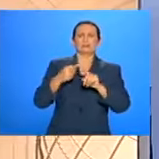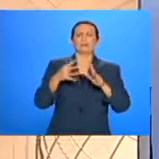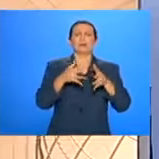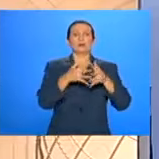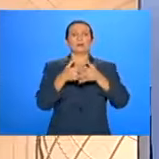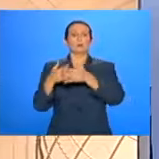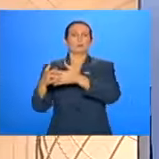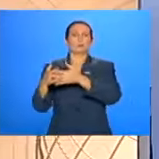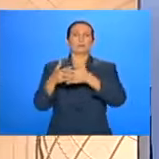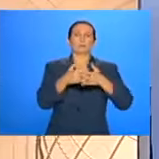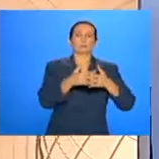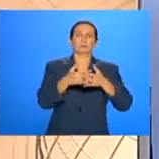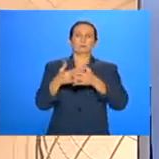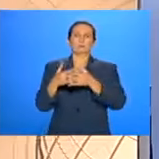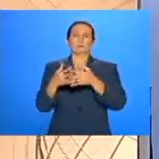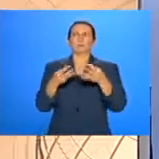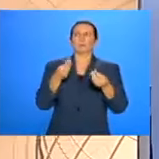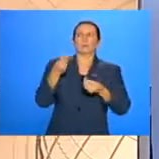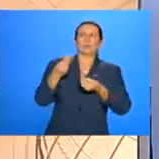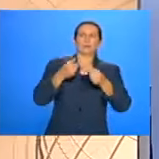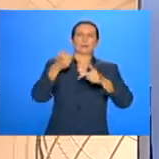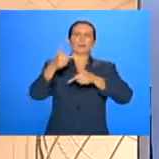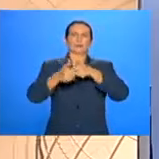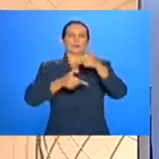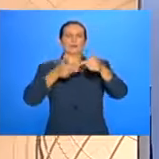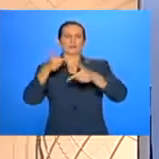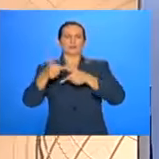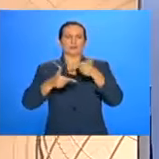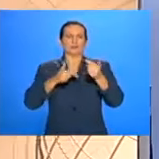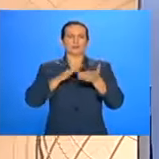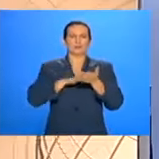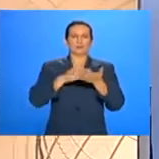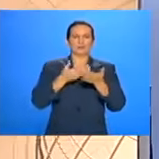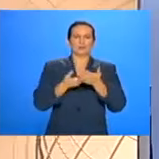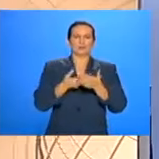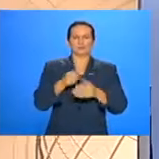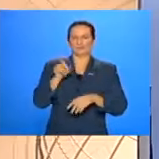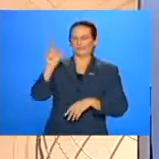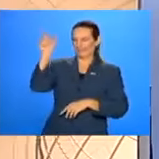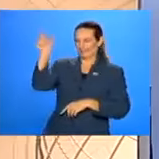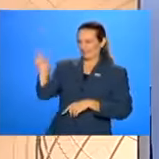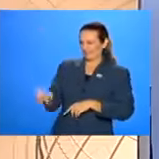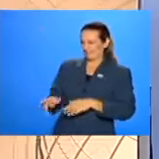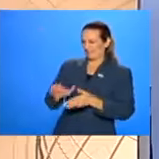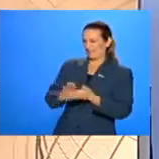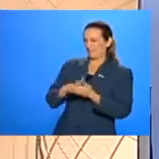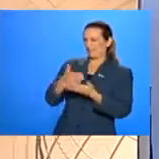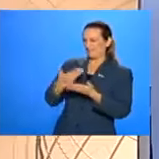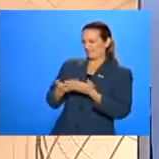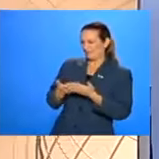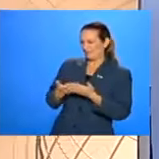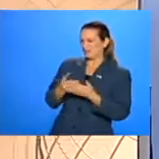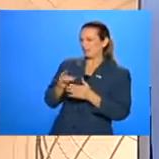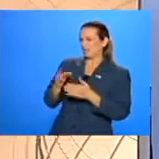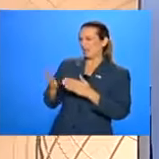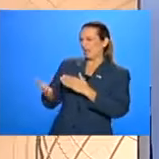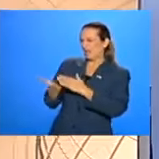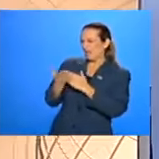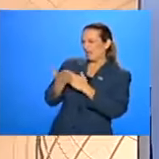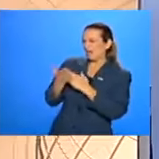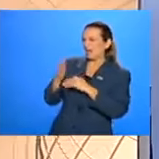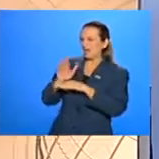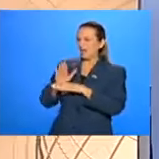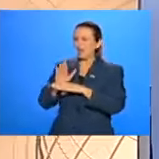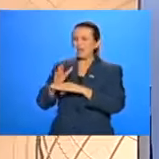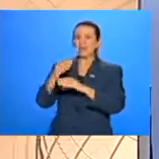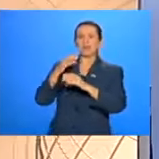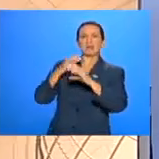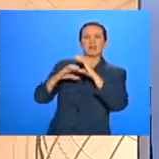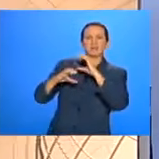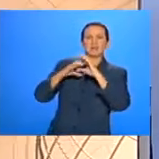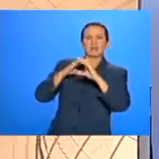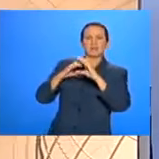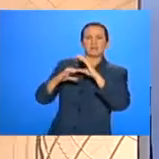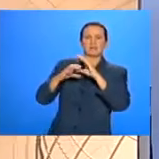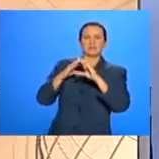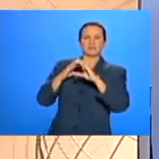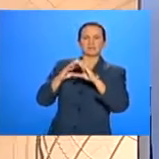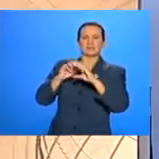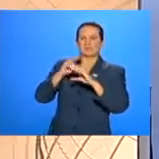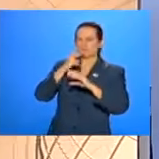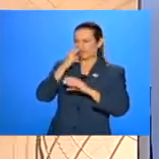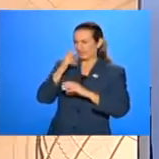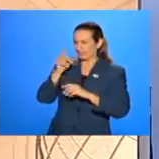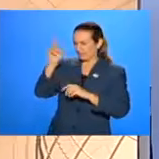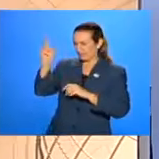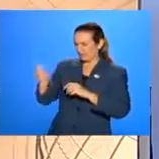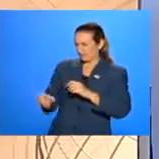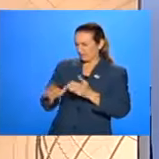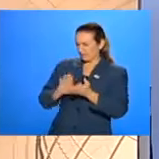Em muitos casos, o intérprete é visto como um facilitador da comunicação, um suporte técnico, como um professor auxiliar ou